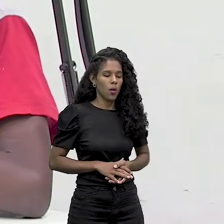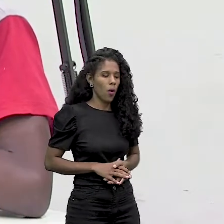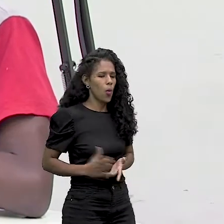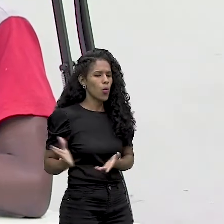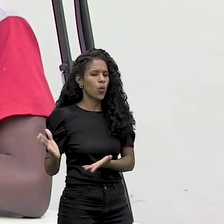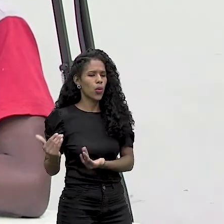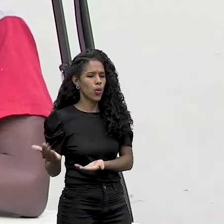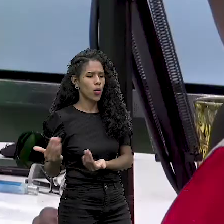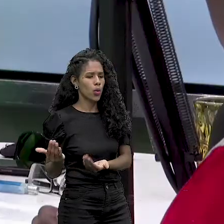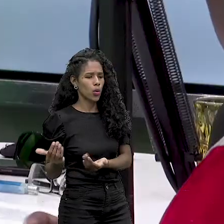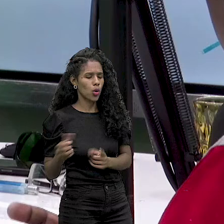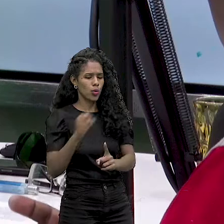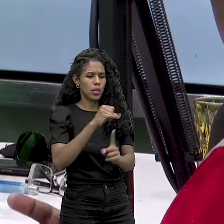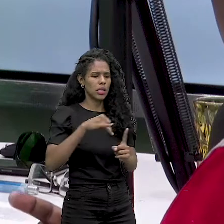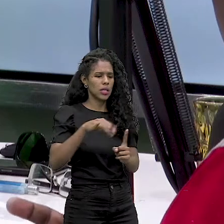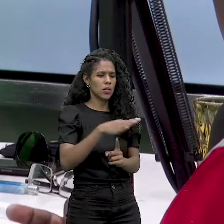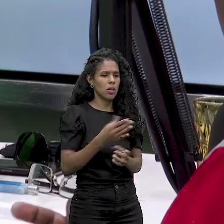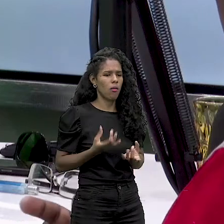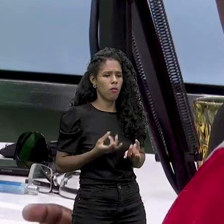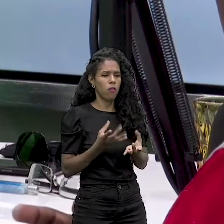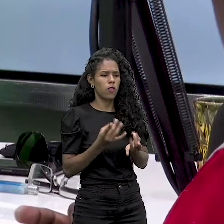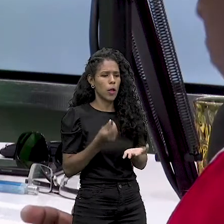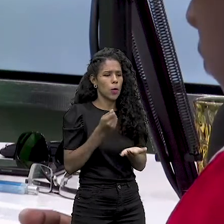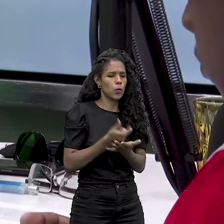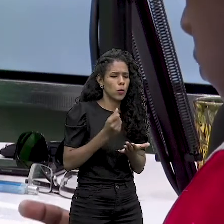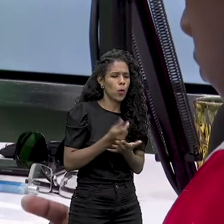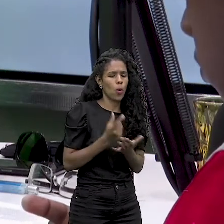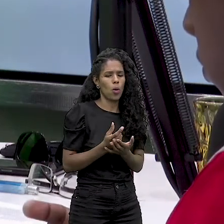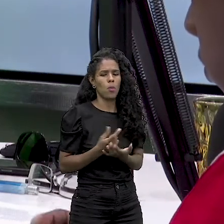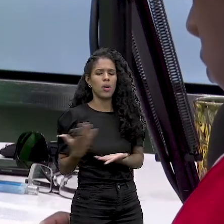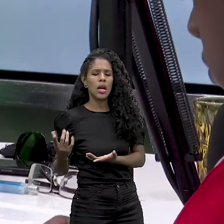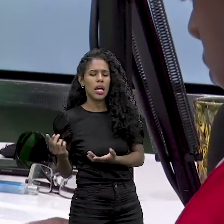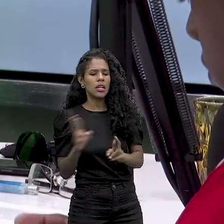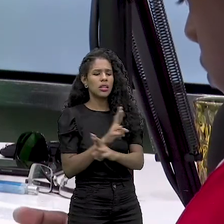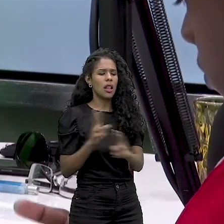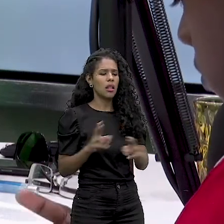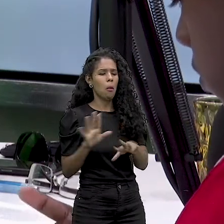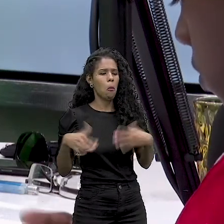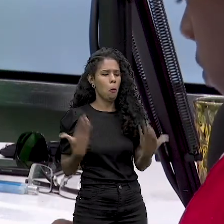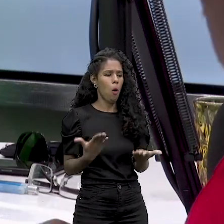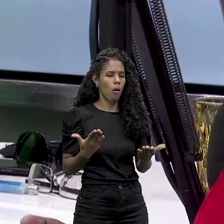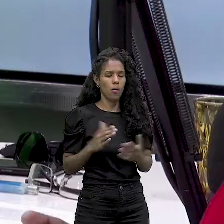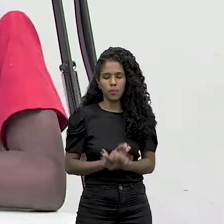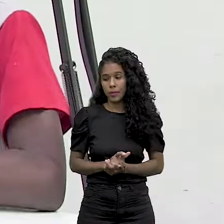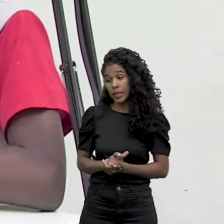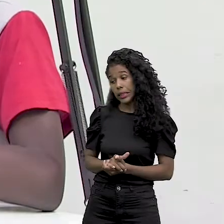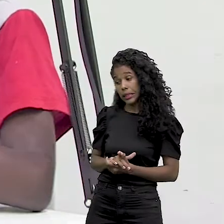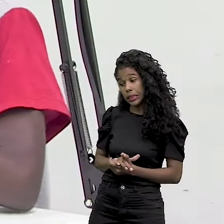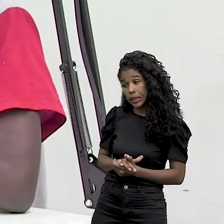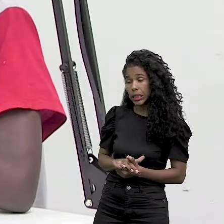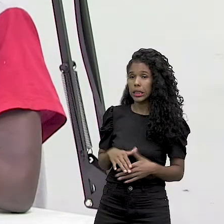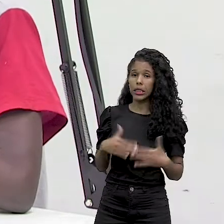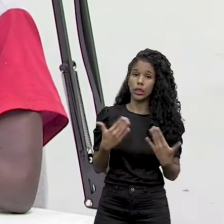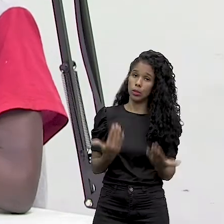consumo? Bom, aí é um outro fator. Já viu aquele filme de zumbi? Qual?